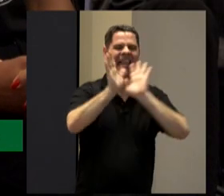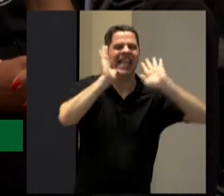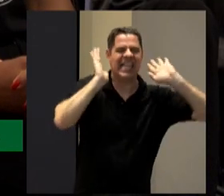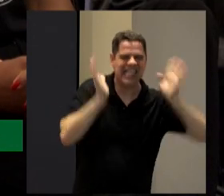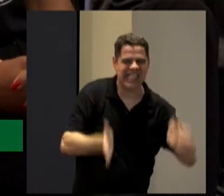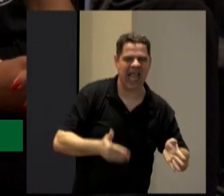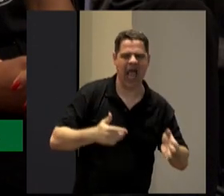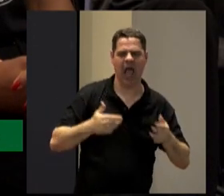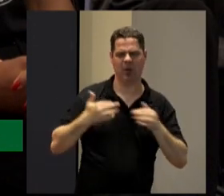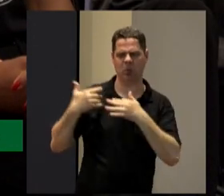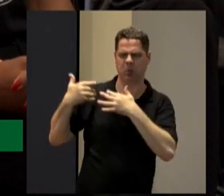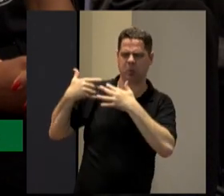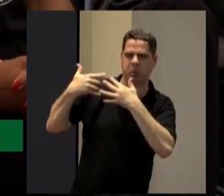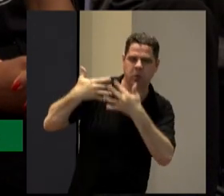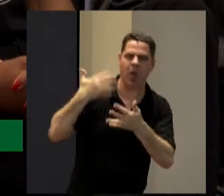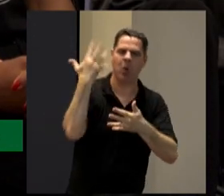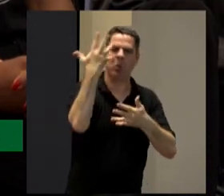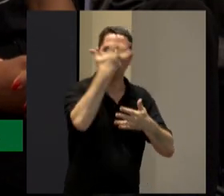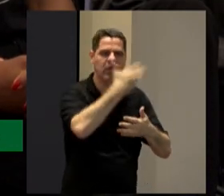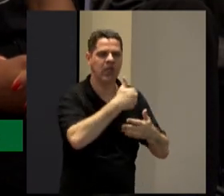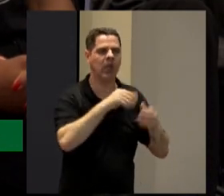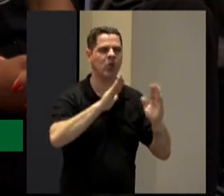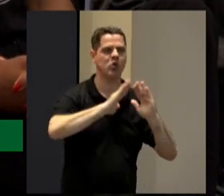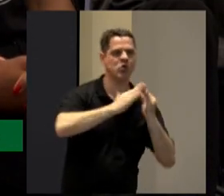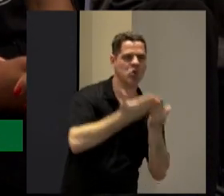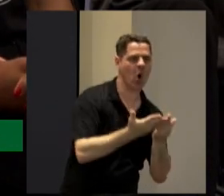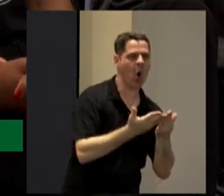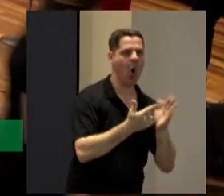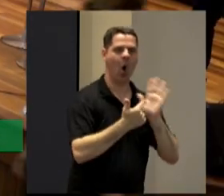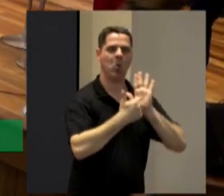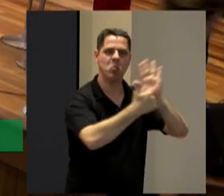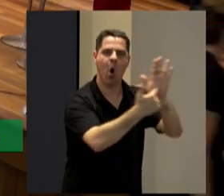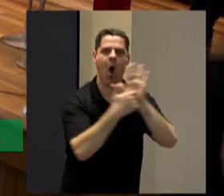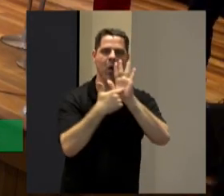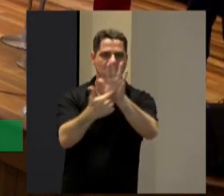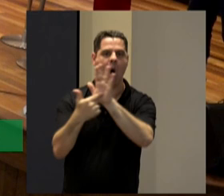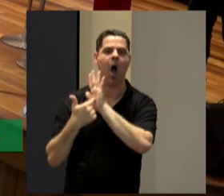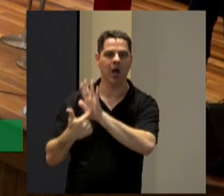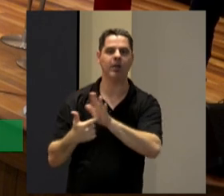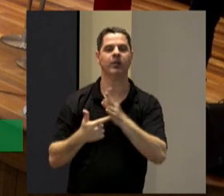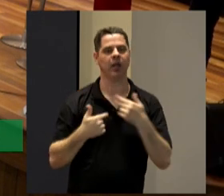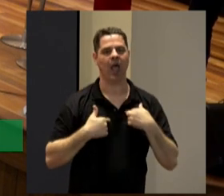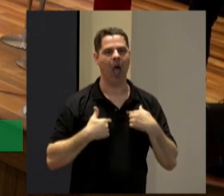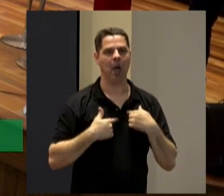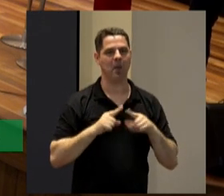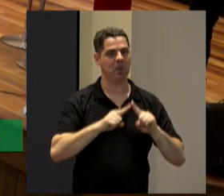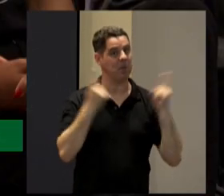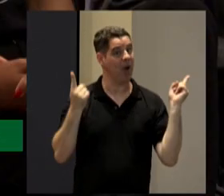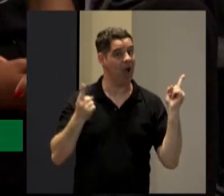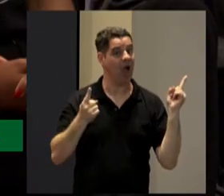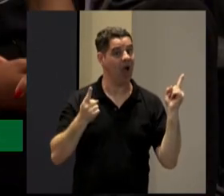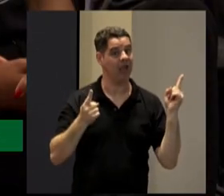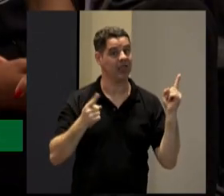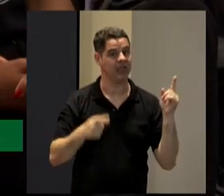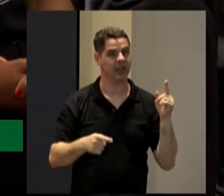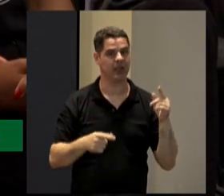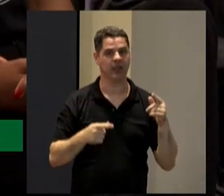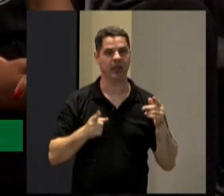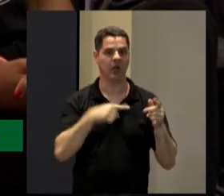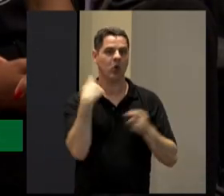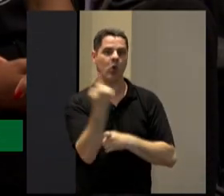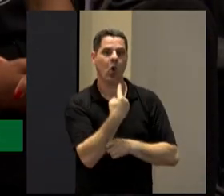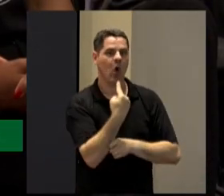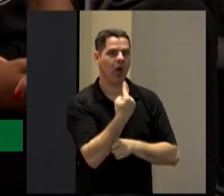tem trabalhos lindos acontecendo nas unidades educativas, quando a gente menos espera, a